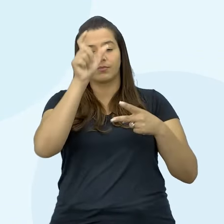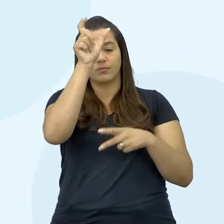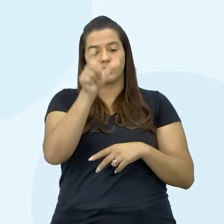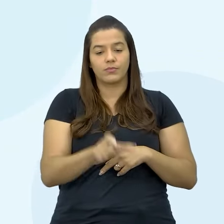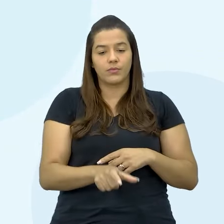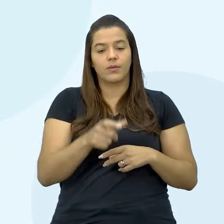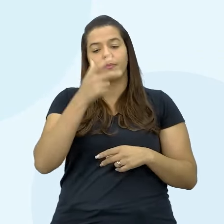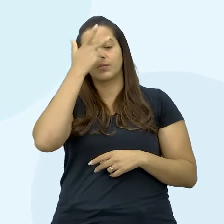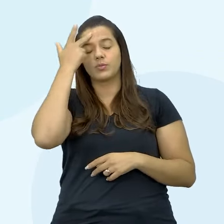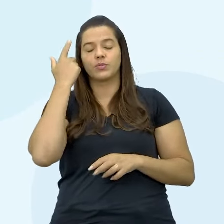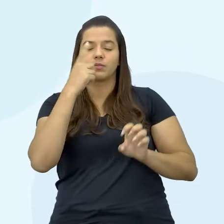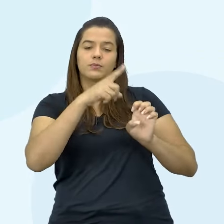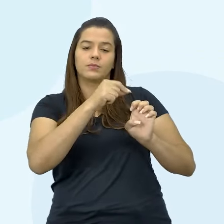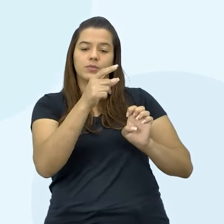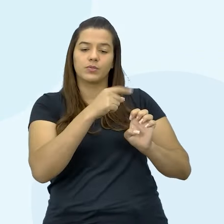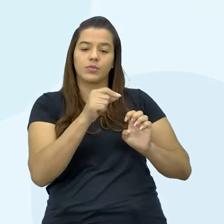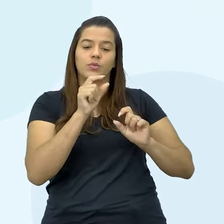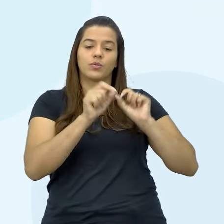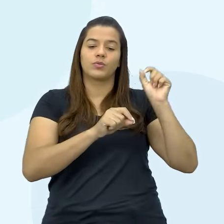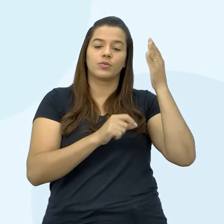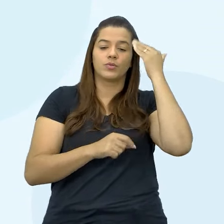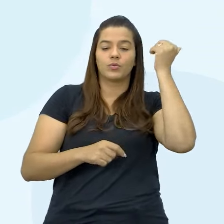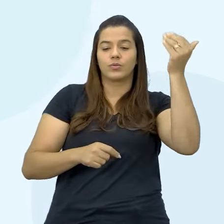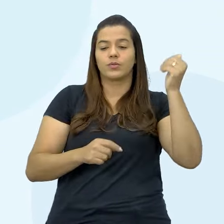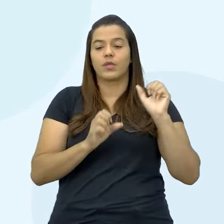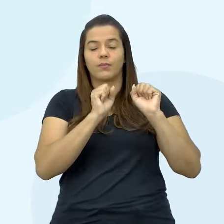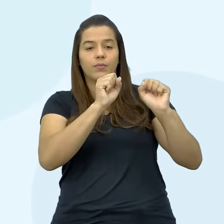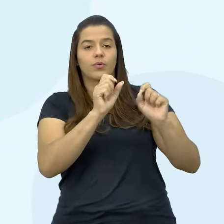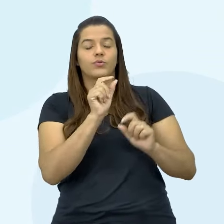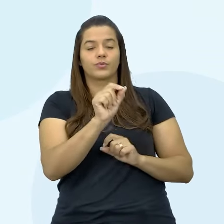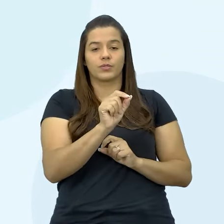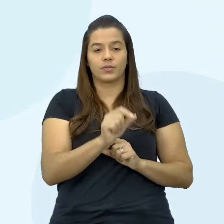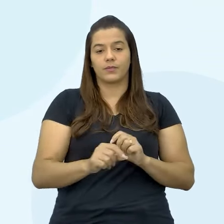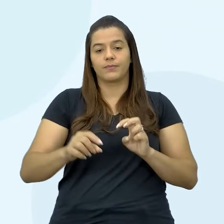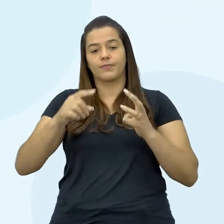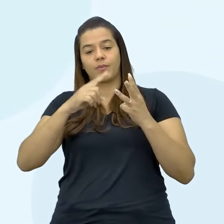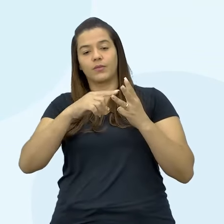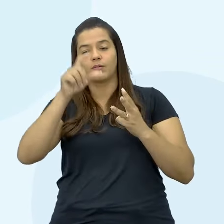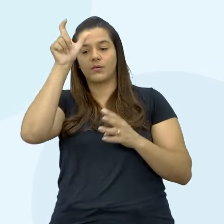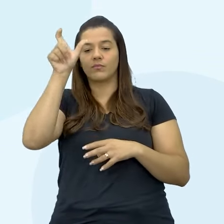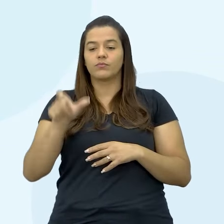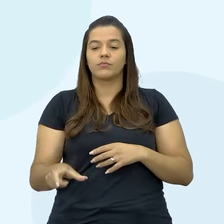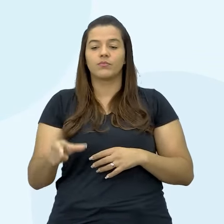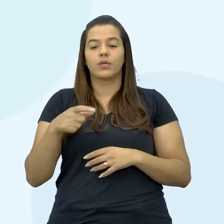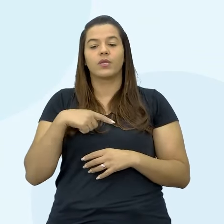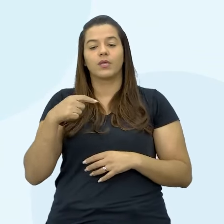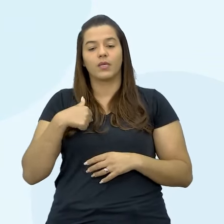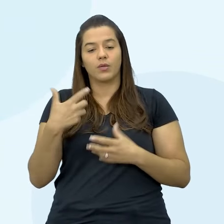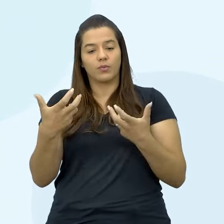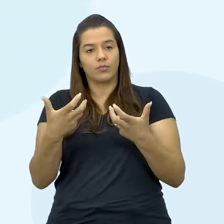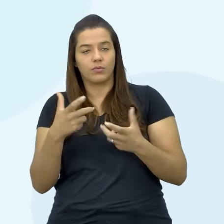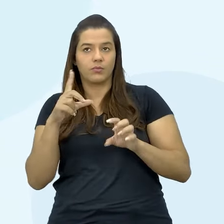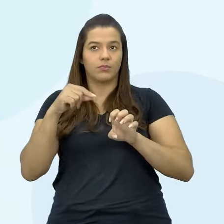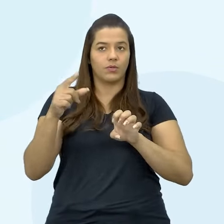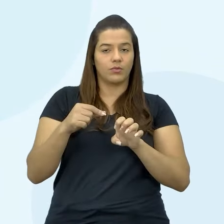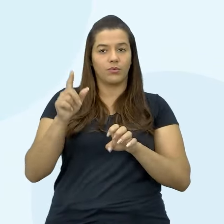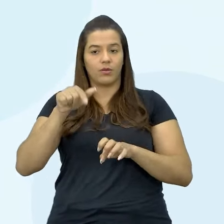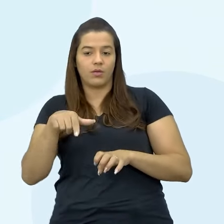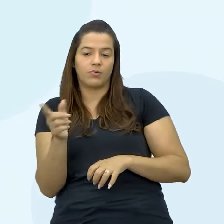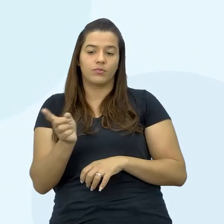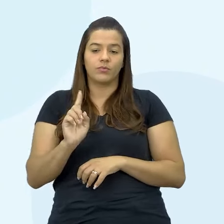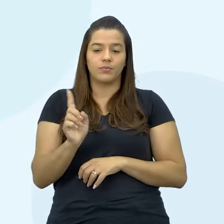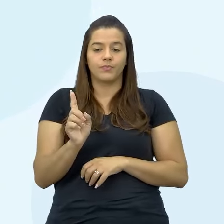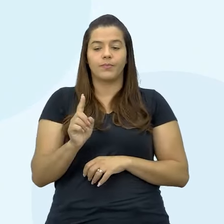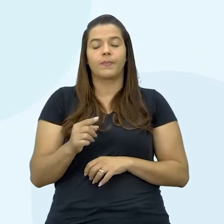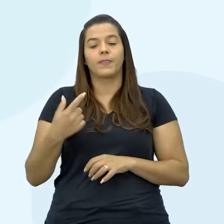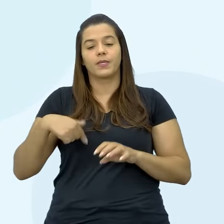pessoas empreendedoras de sucesso podem ser, coluna 3, eu me considero um empreendedor, e uma quarta coluna